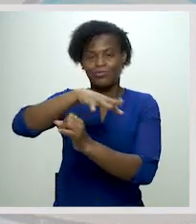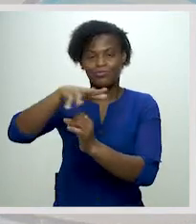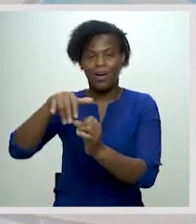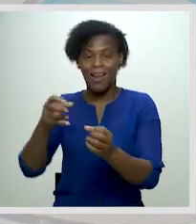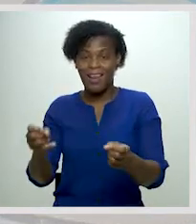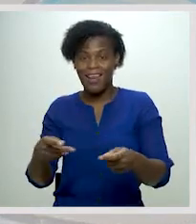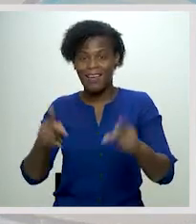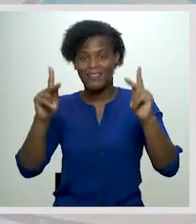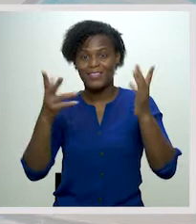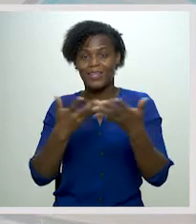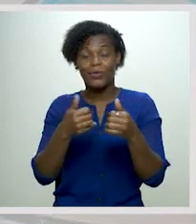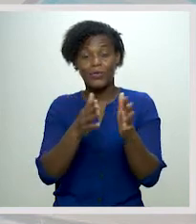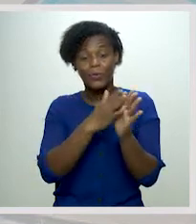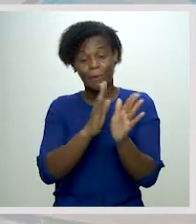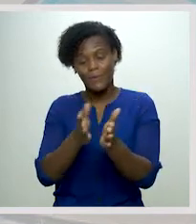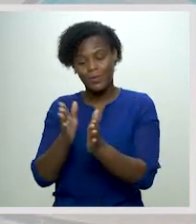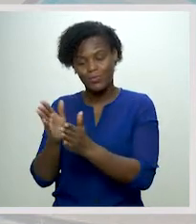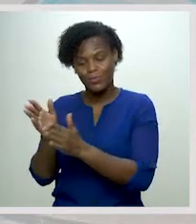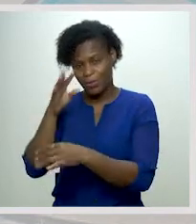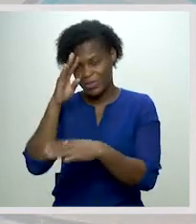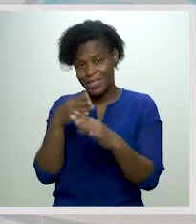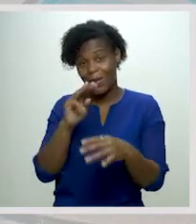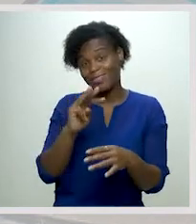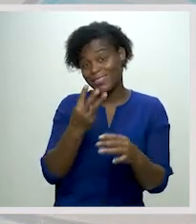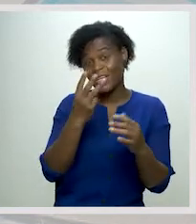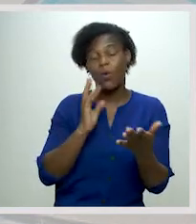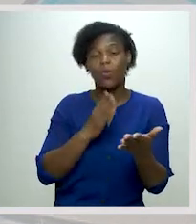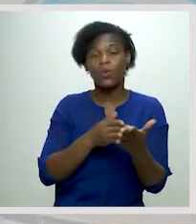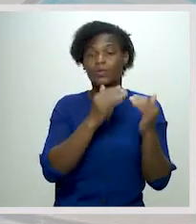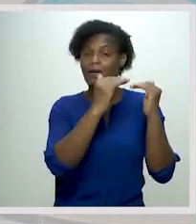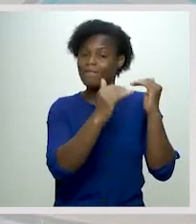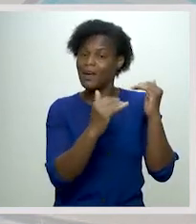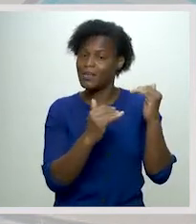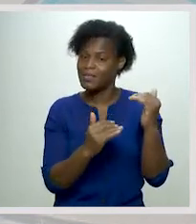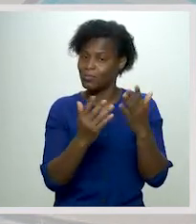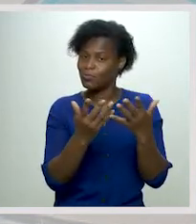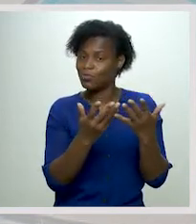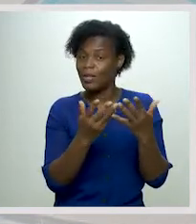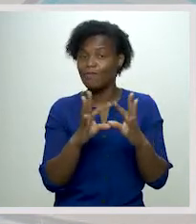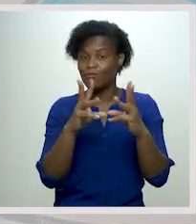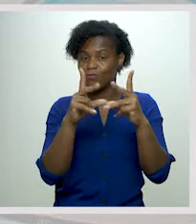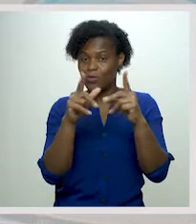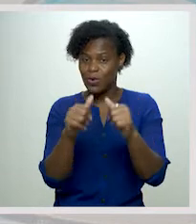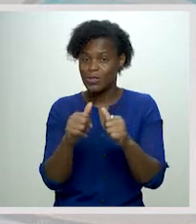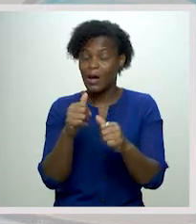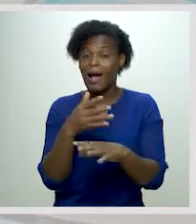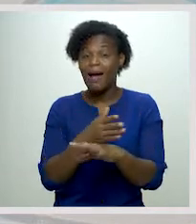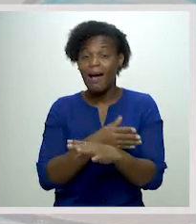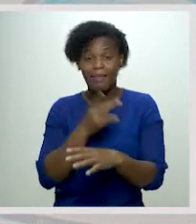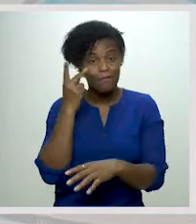Então, todo esse percurso aconteceu na terceira e a última fase da